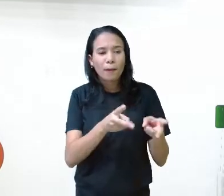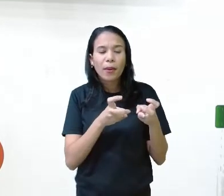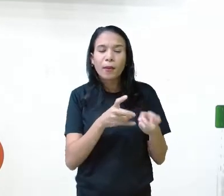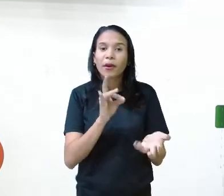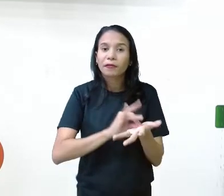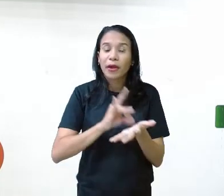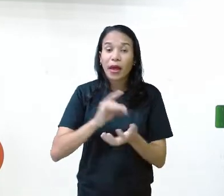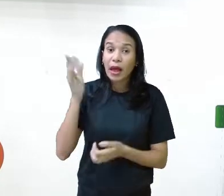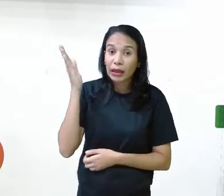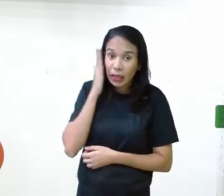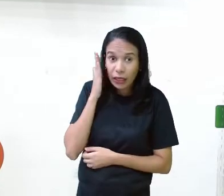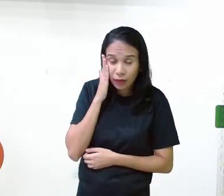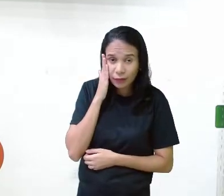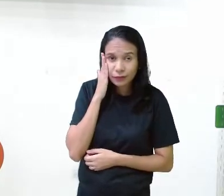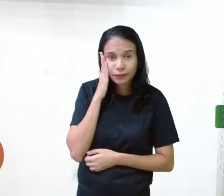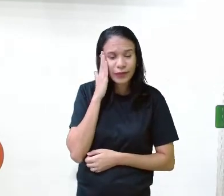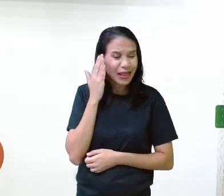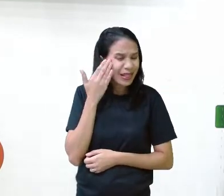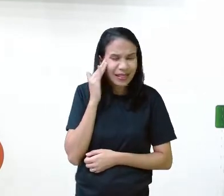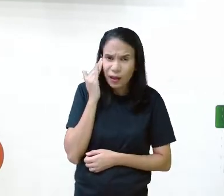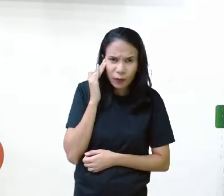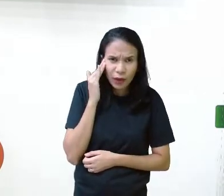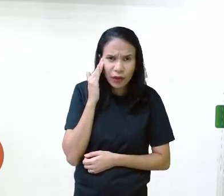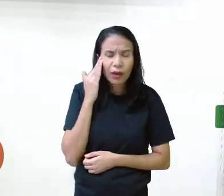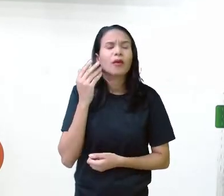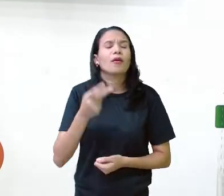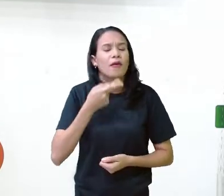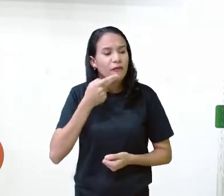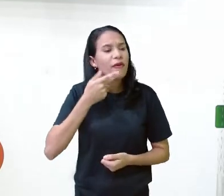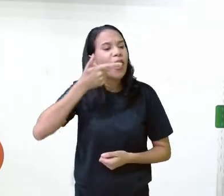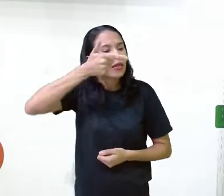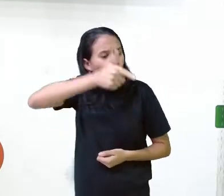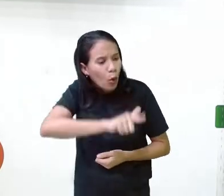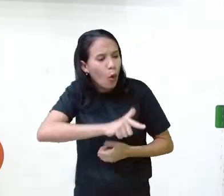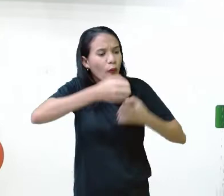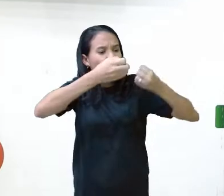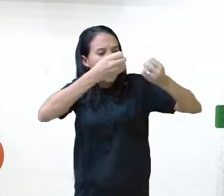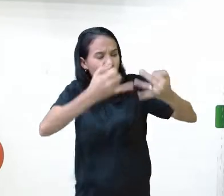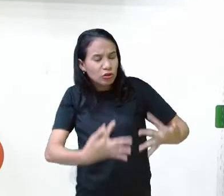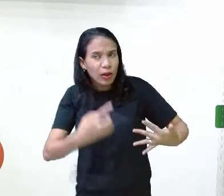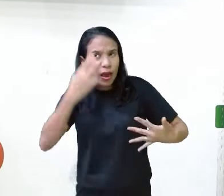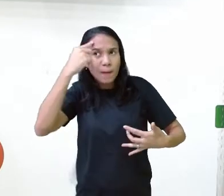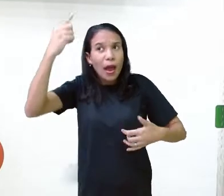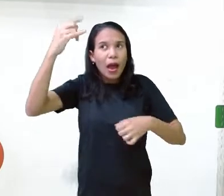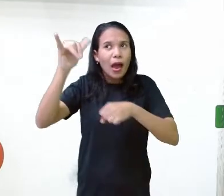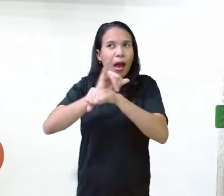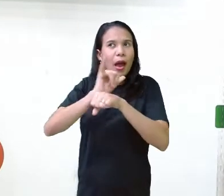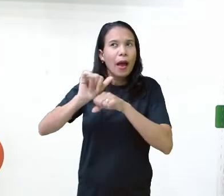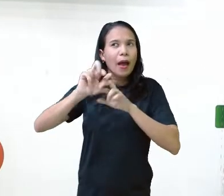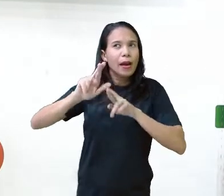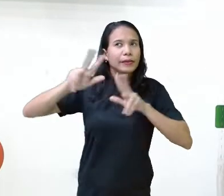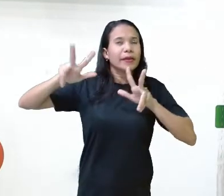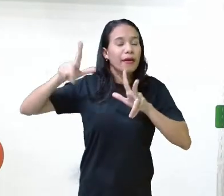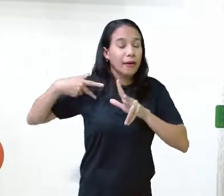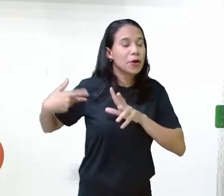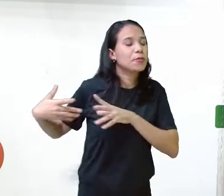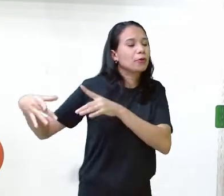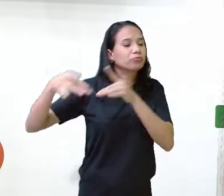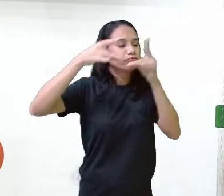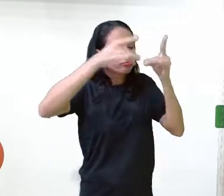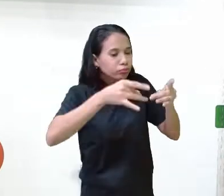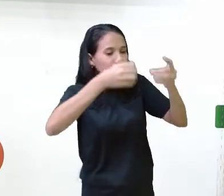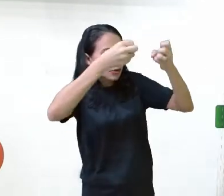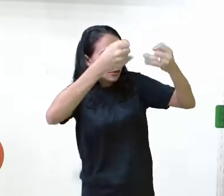ele entendeu. Então, se ele não entendeu, você reforça, volta com outra maneira de abordagem, mas que